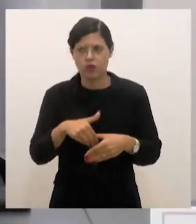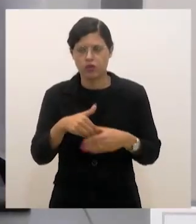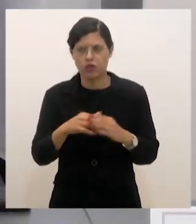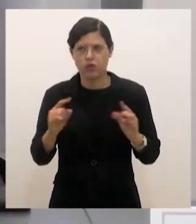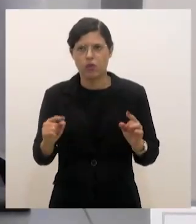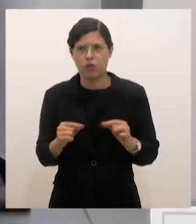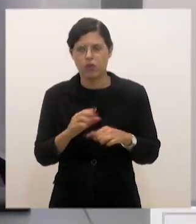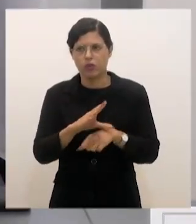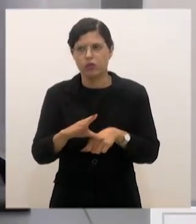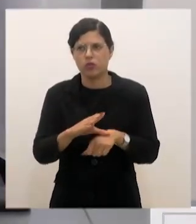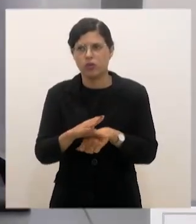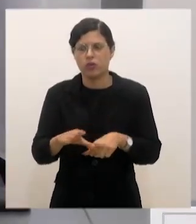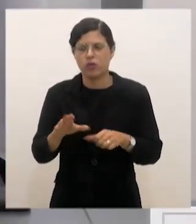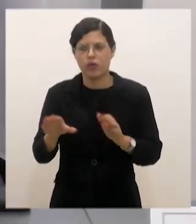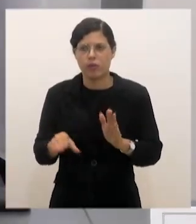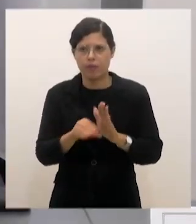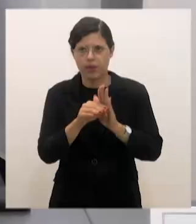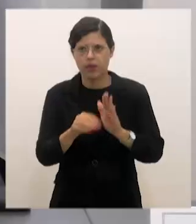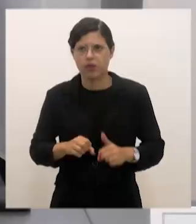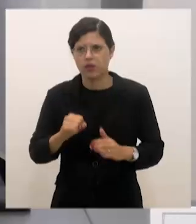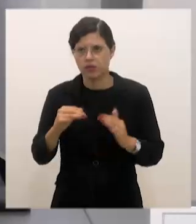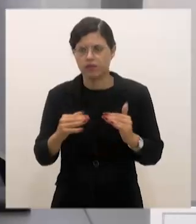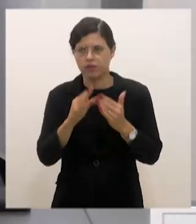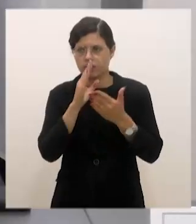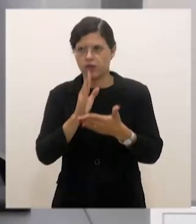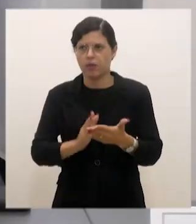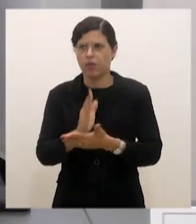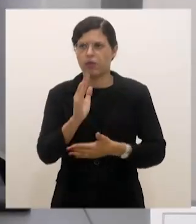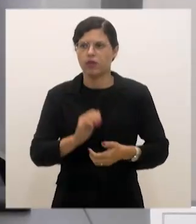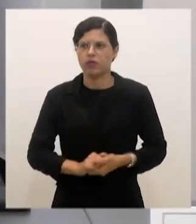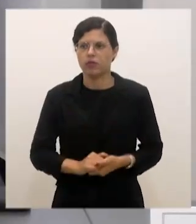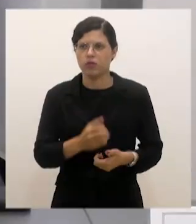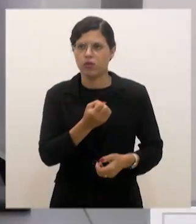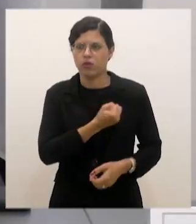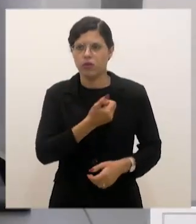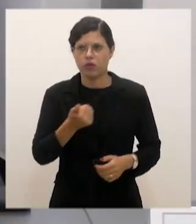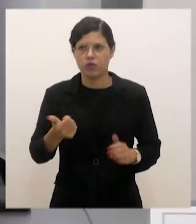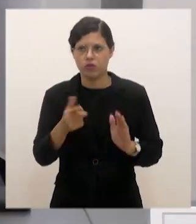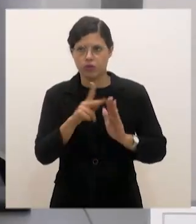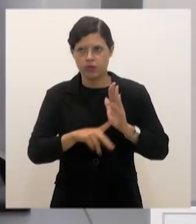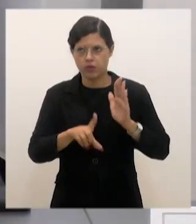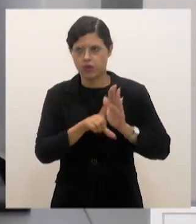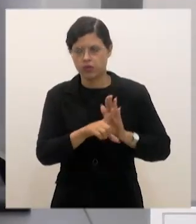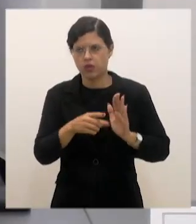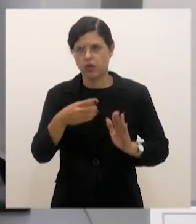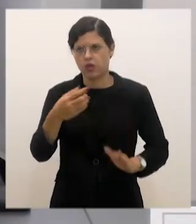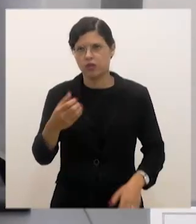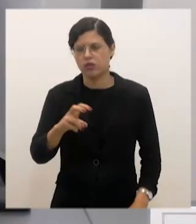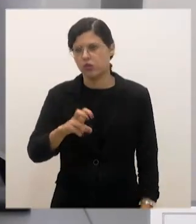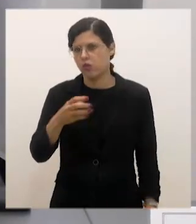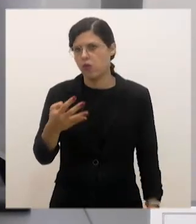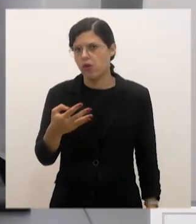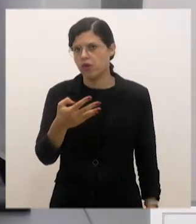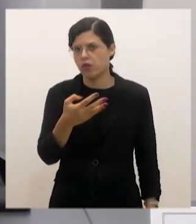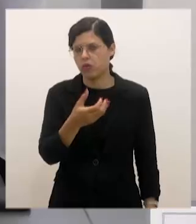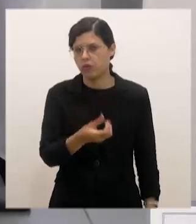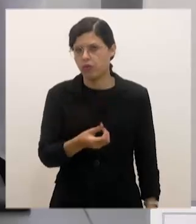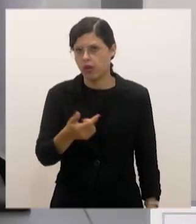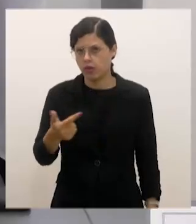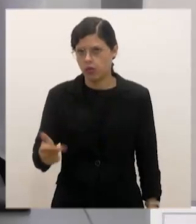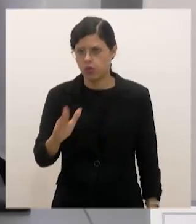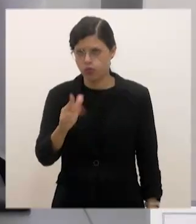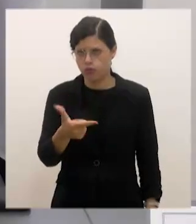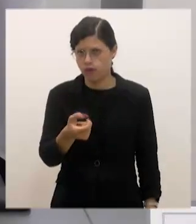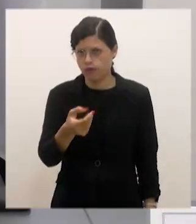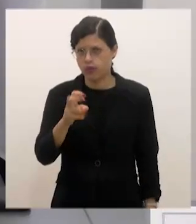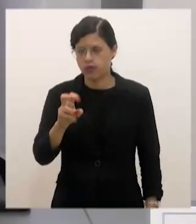com emendas. Senhores que aprovam, permaneçam como estão. Aprovado. 12 da pauta. Projeto de lei 5462 de 25, de autoria do